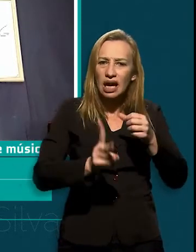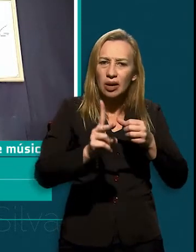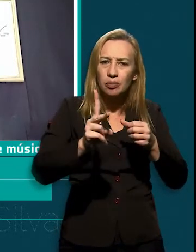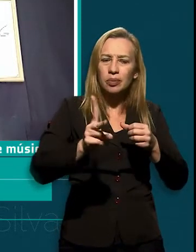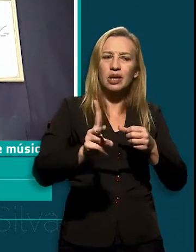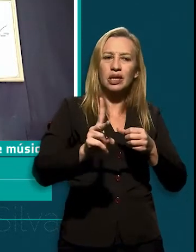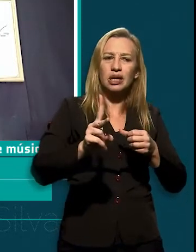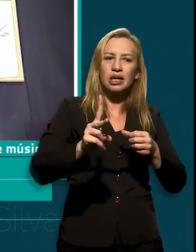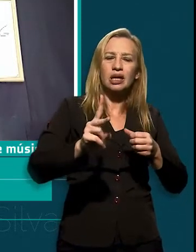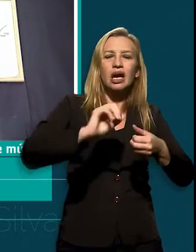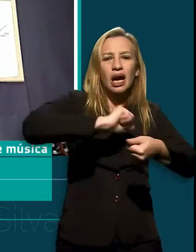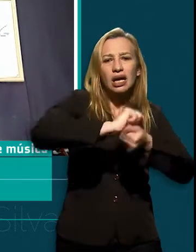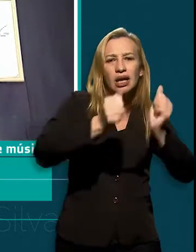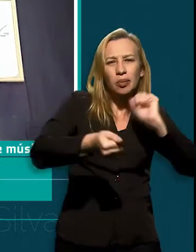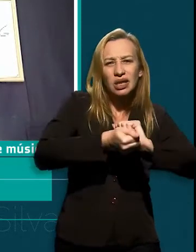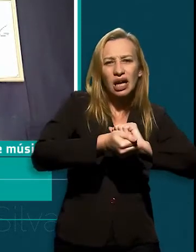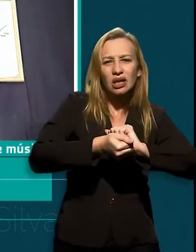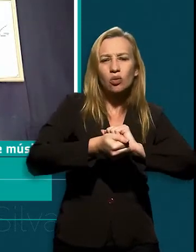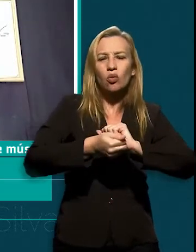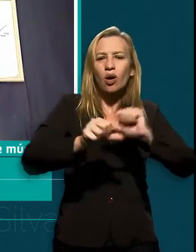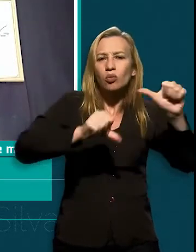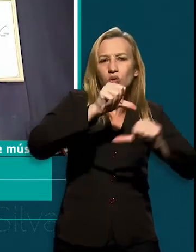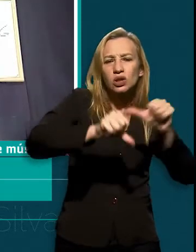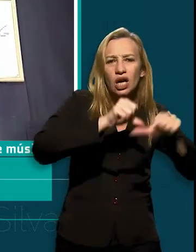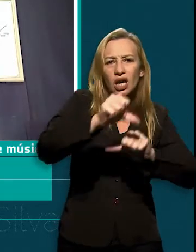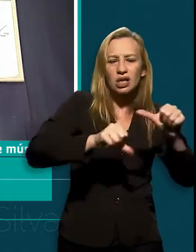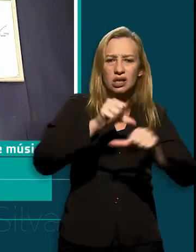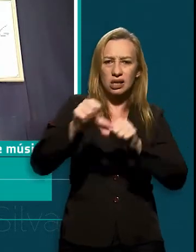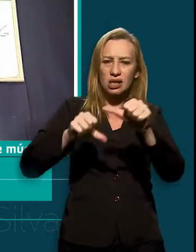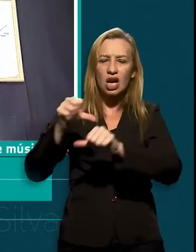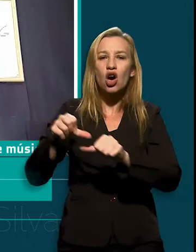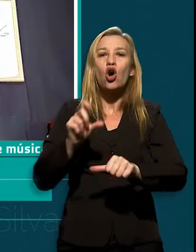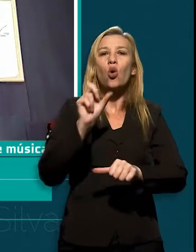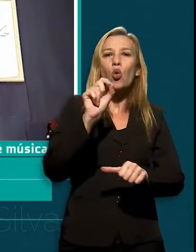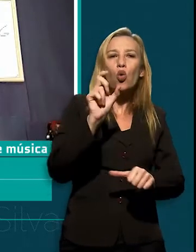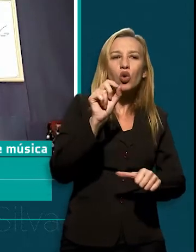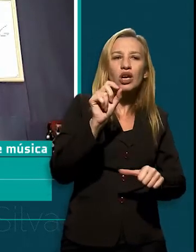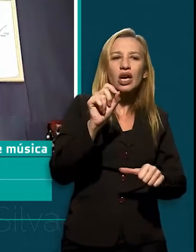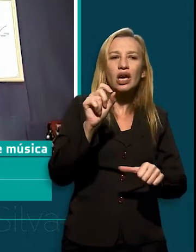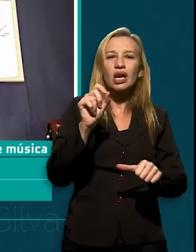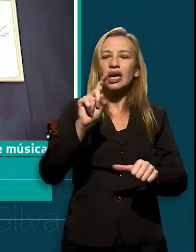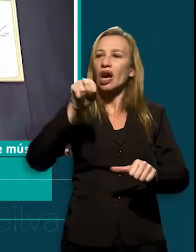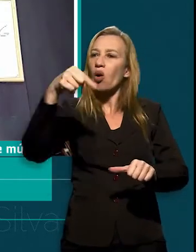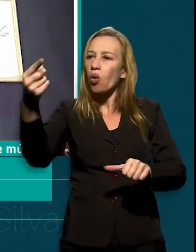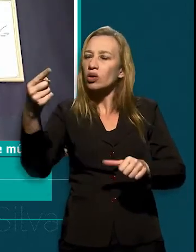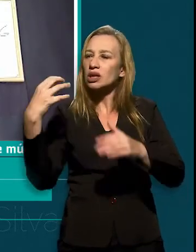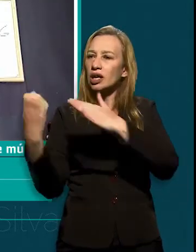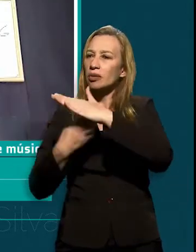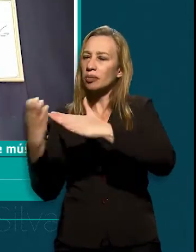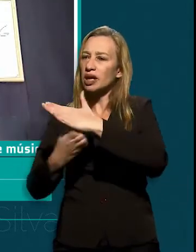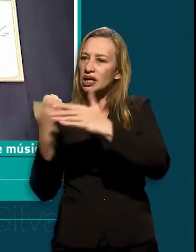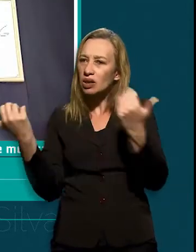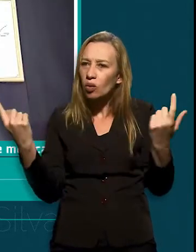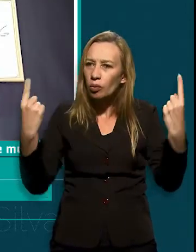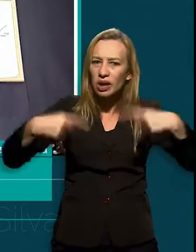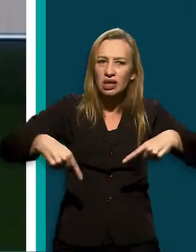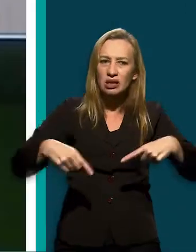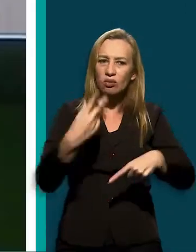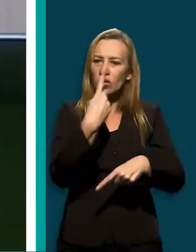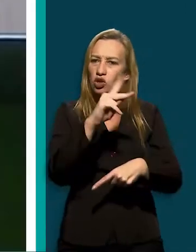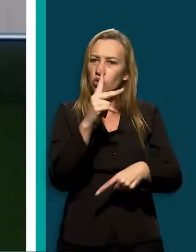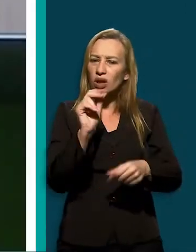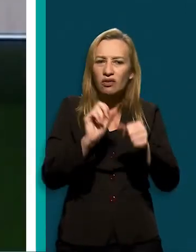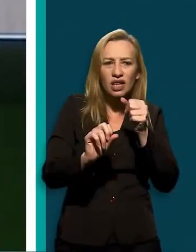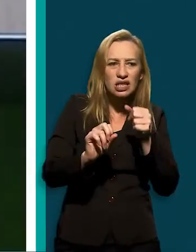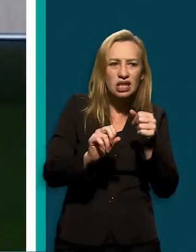conectado com essa mudança, o que seus concorrentes estão fazendo, e pode ser concorrente do mesmo segmento que o meu, pode ser